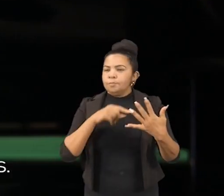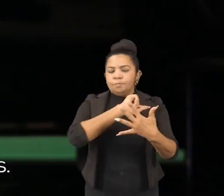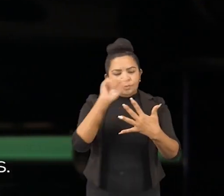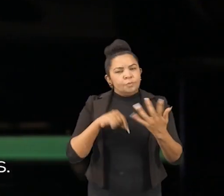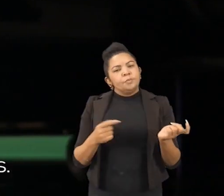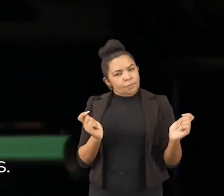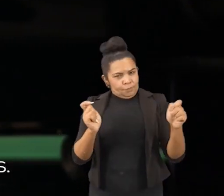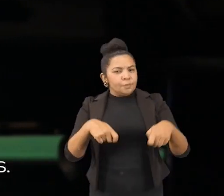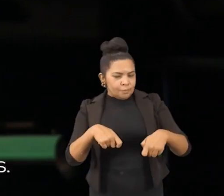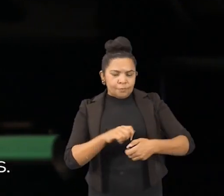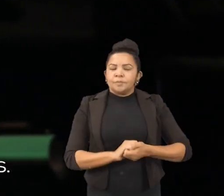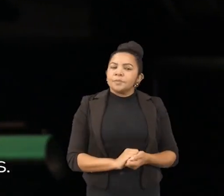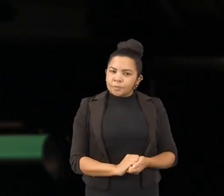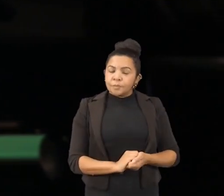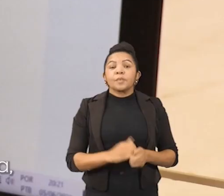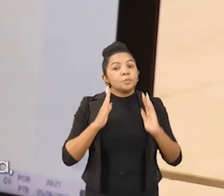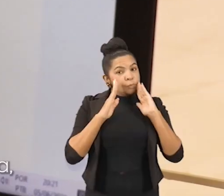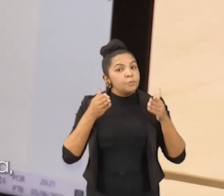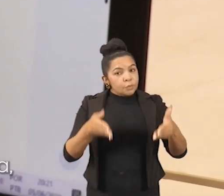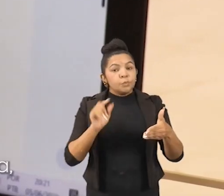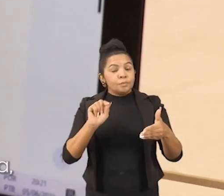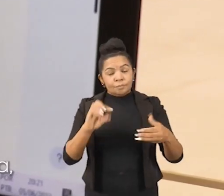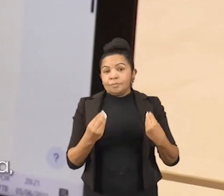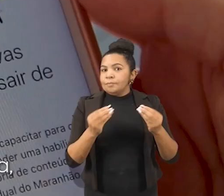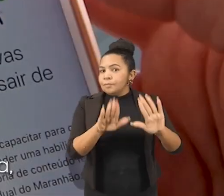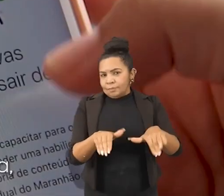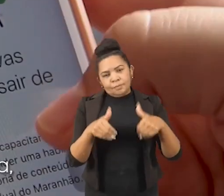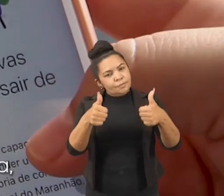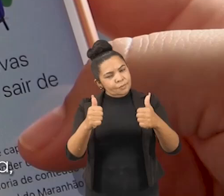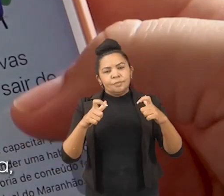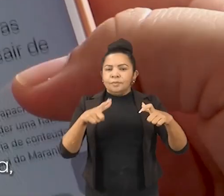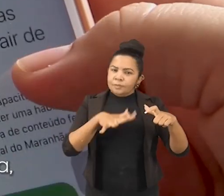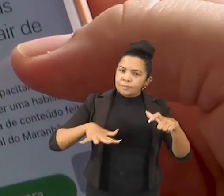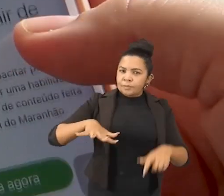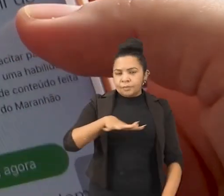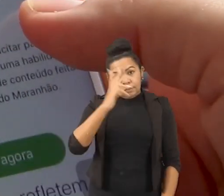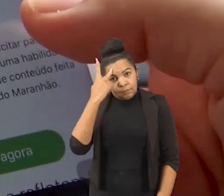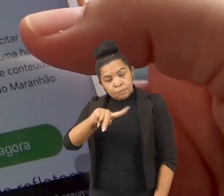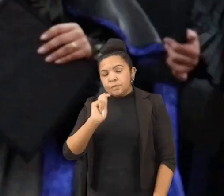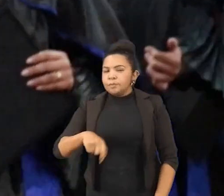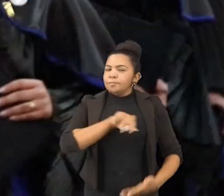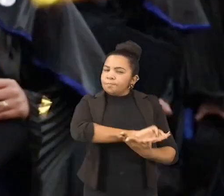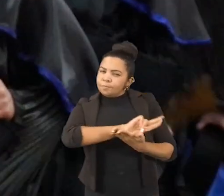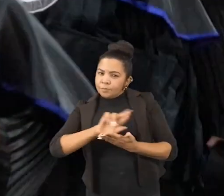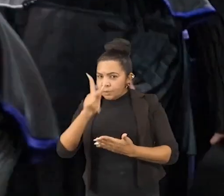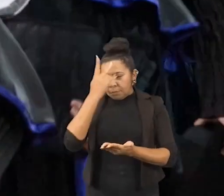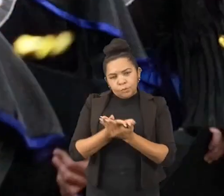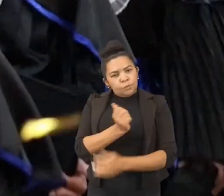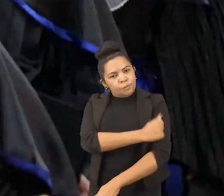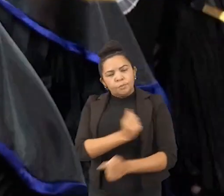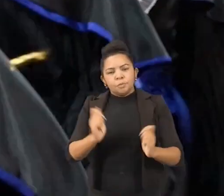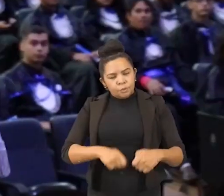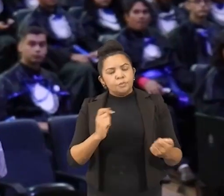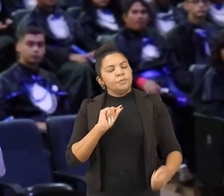as suas formas e possibilidades. Nos dedicamos para oferecer o que há de melhor na área e para que milhares de